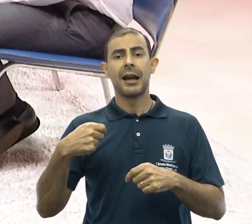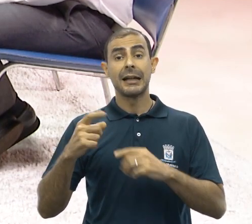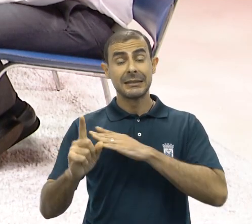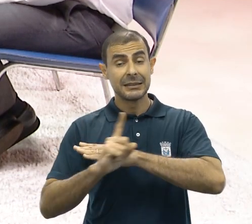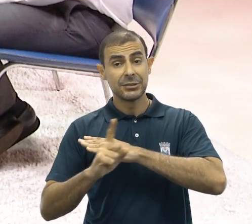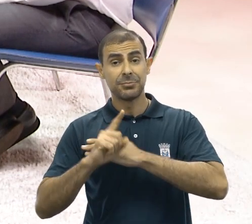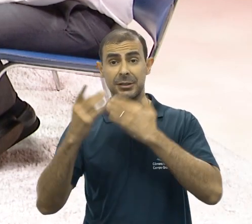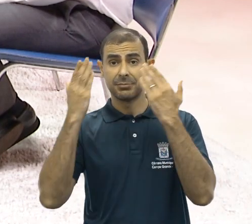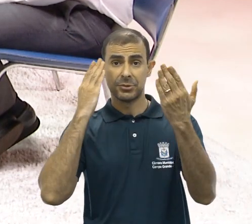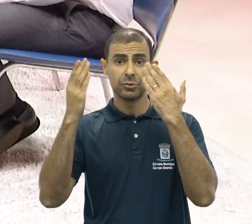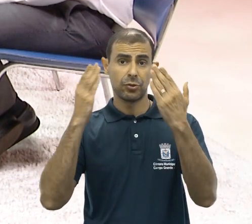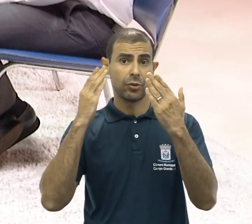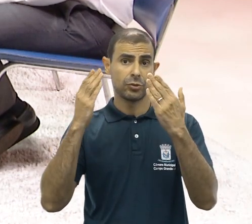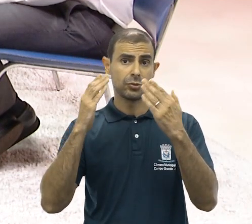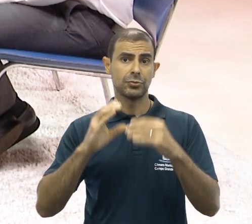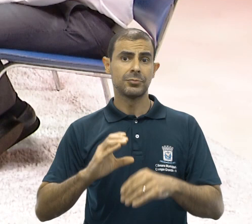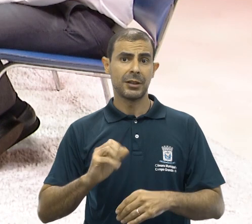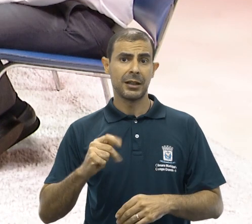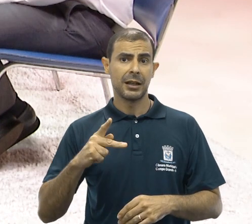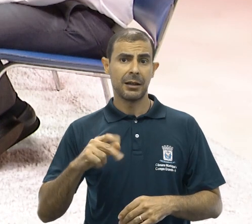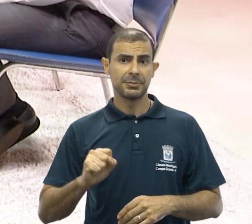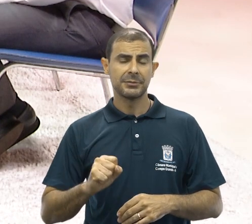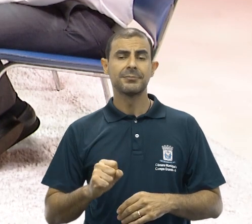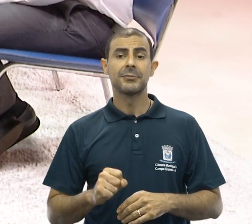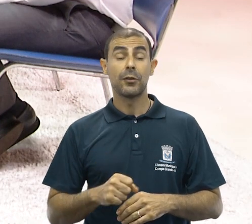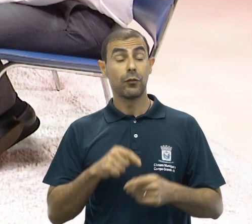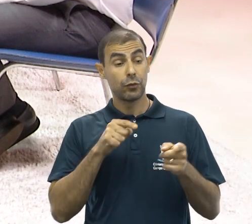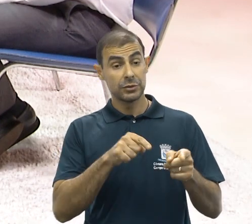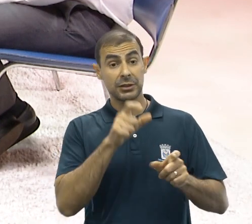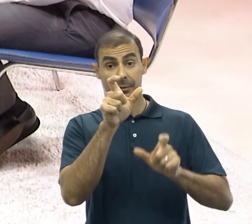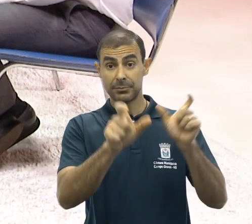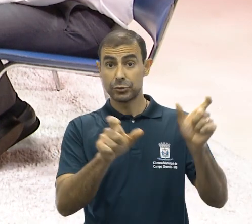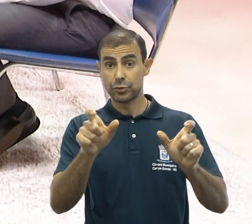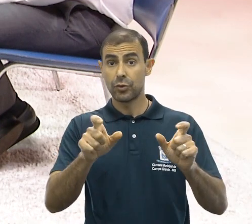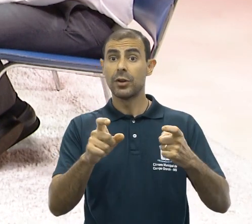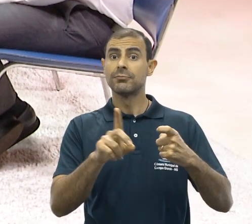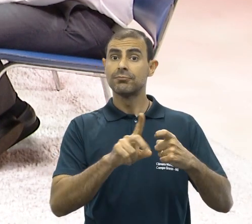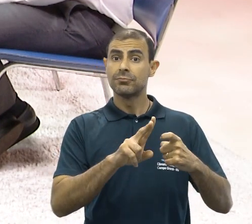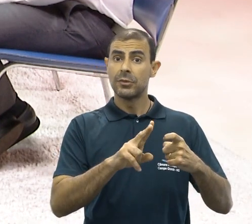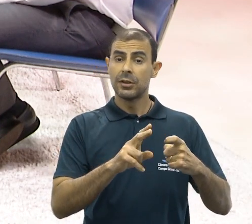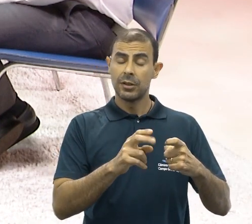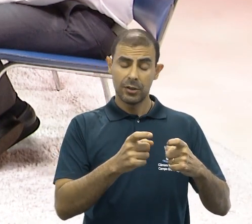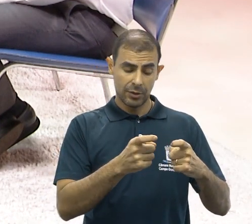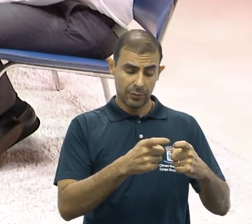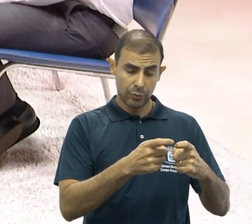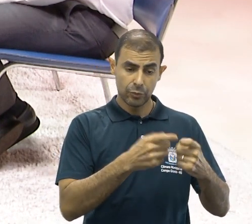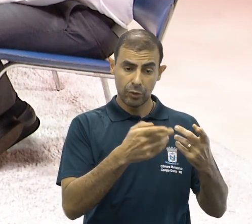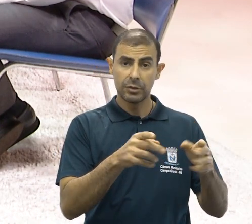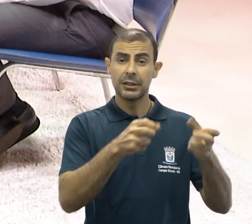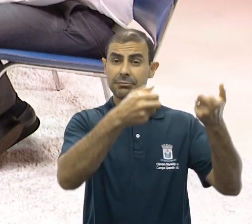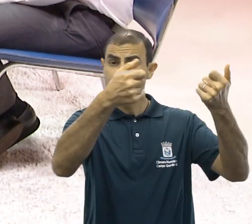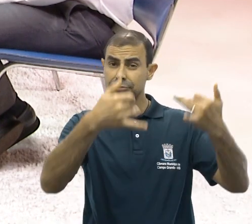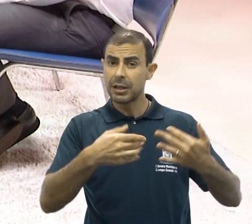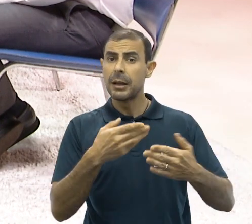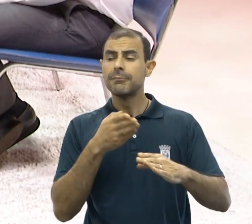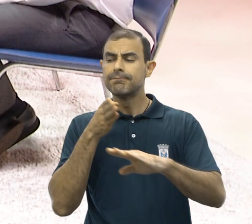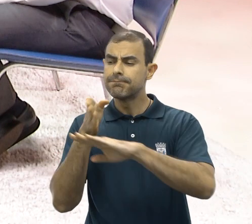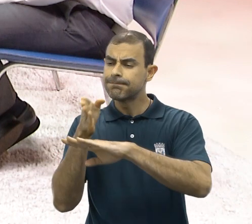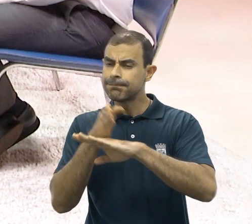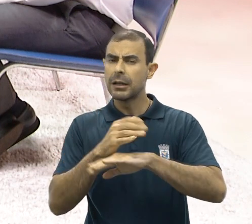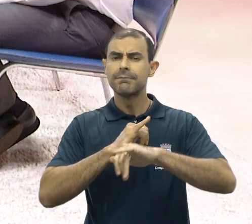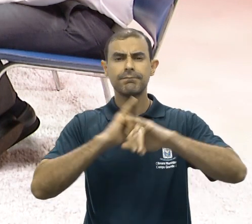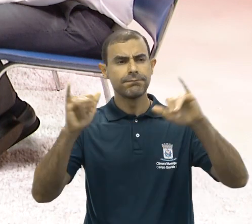especializada, desse preparo. Eu acho que com pessoas como o senhor, doutor, para estar presente, informando, dando